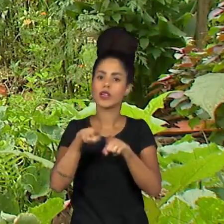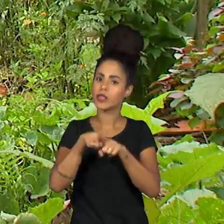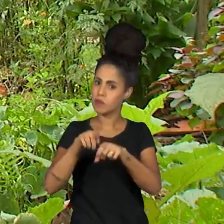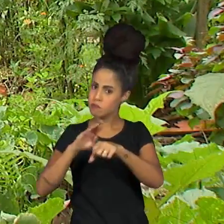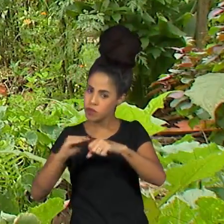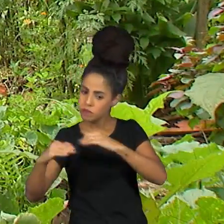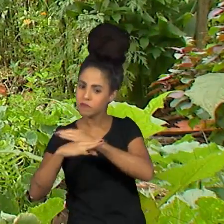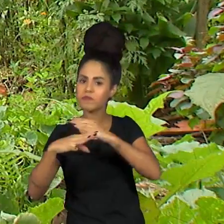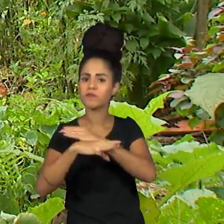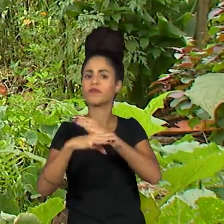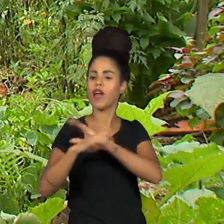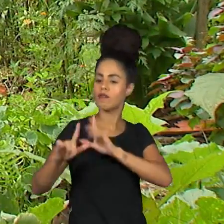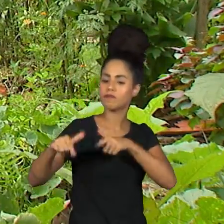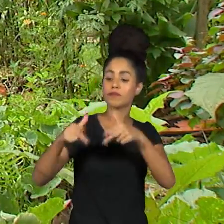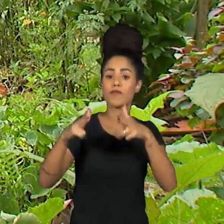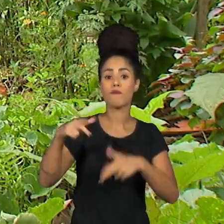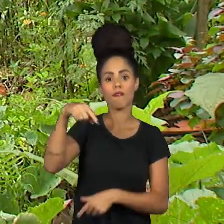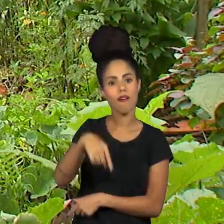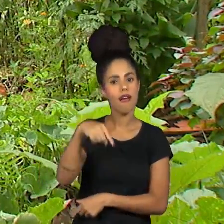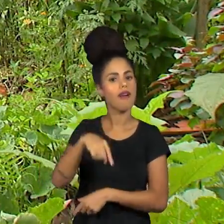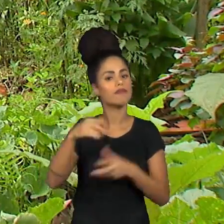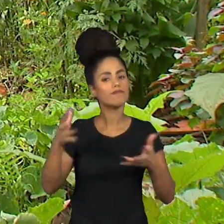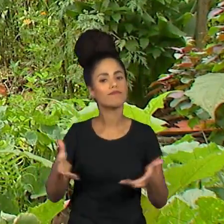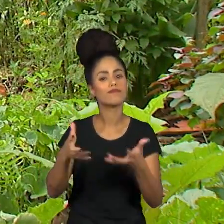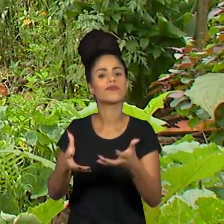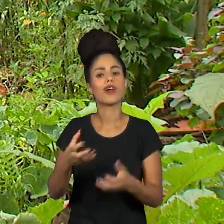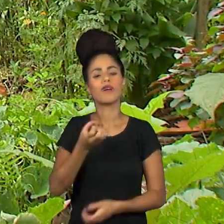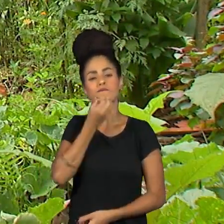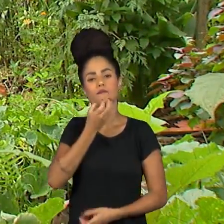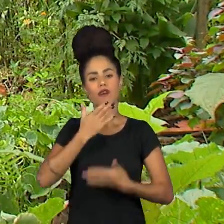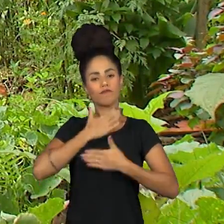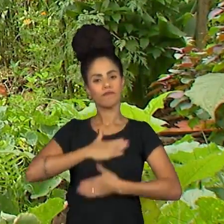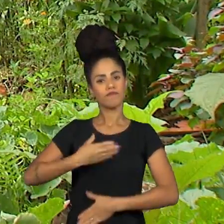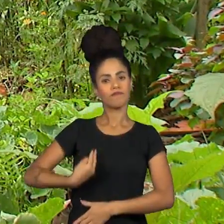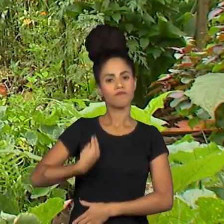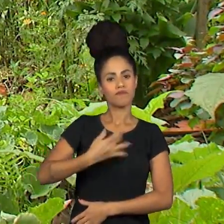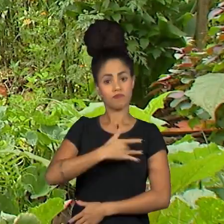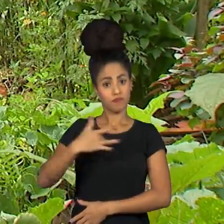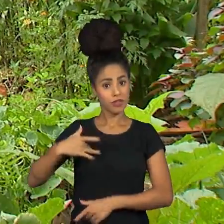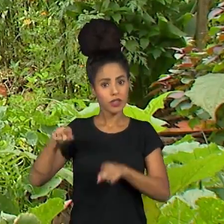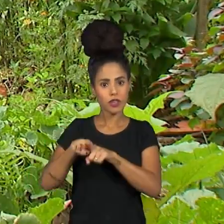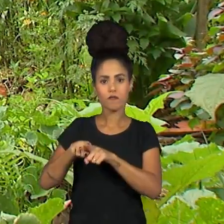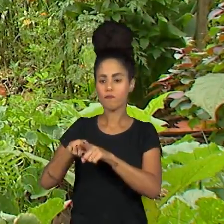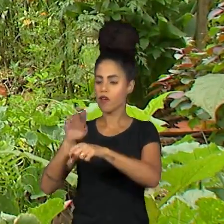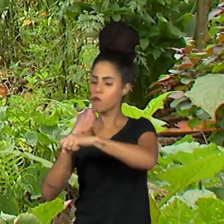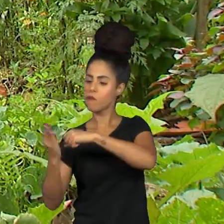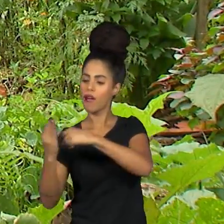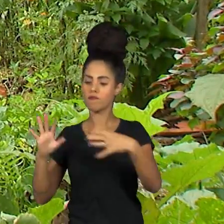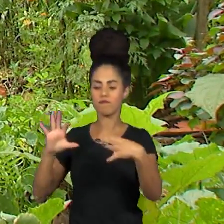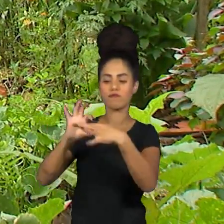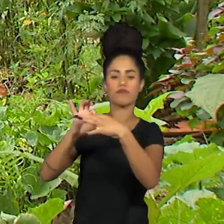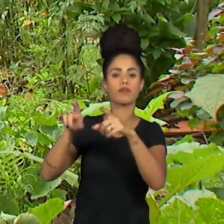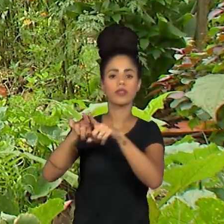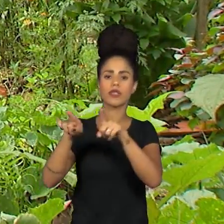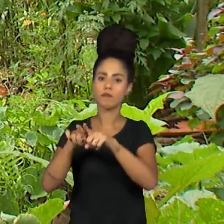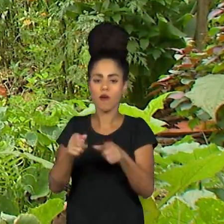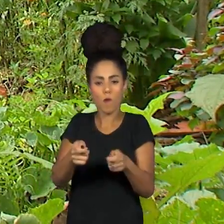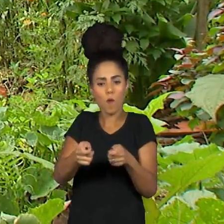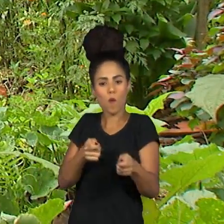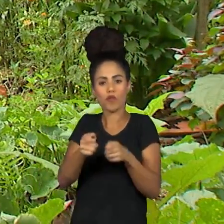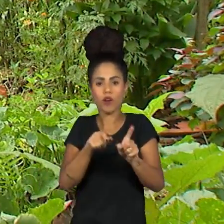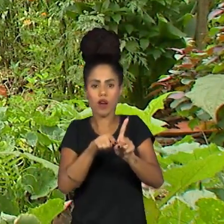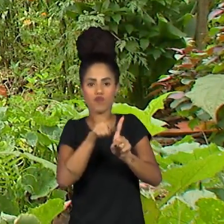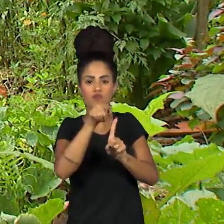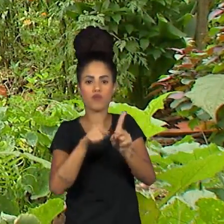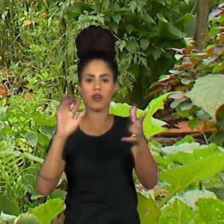também. Iniciativas como essa promovem o bem-estar, a integração da comunidade, o combate às mudanças climáticas e